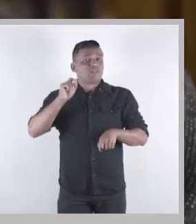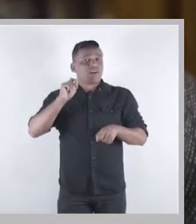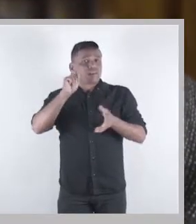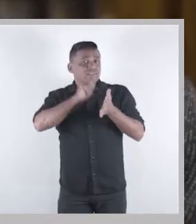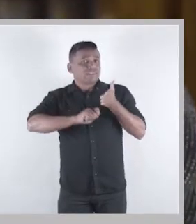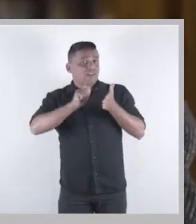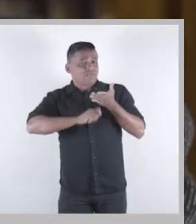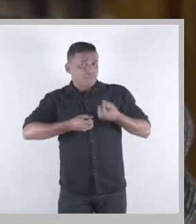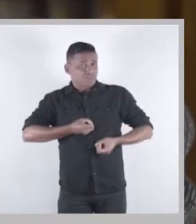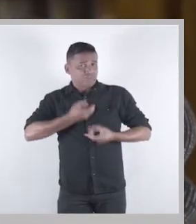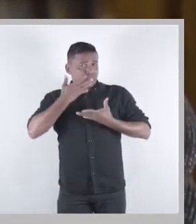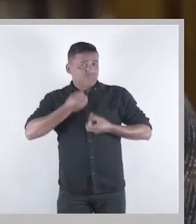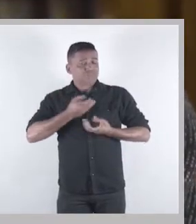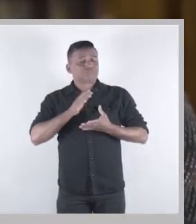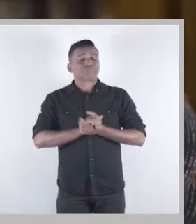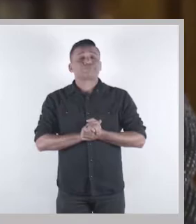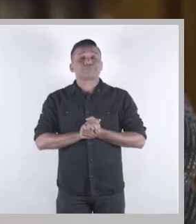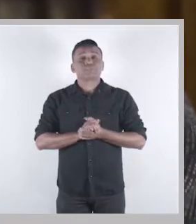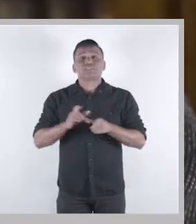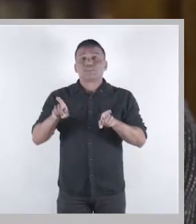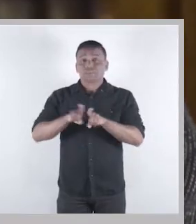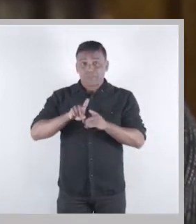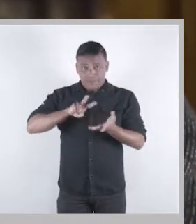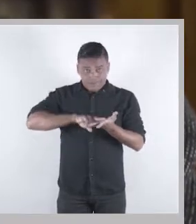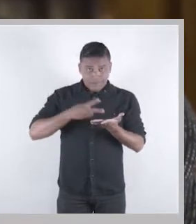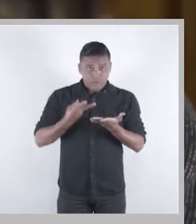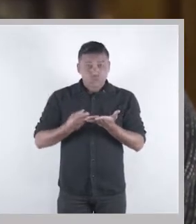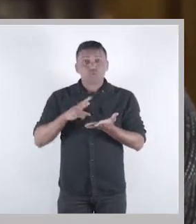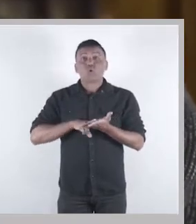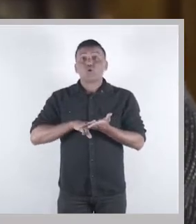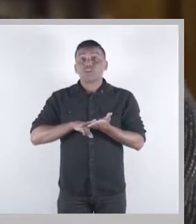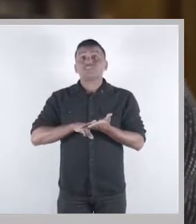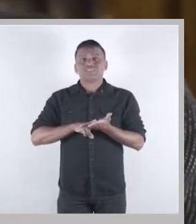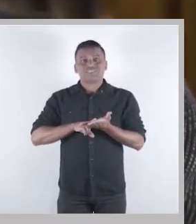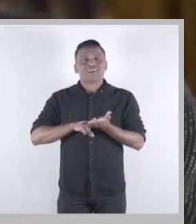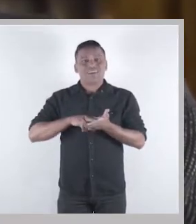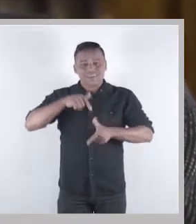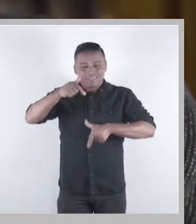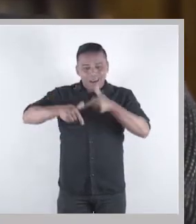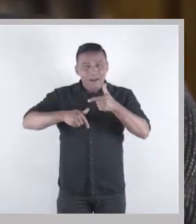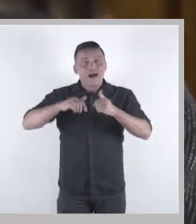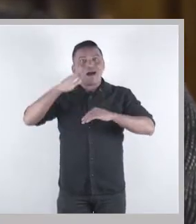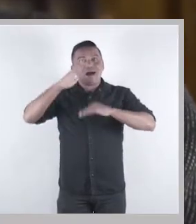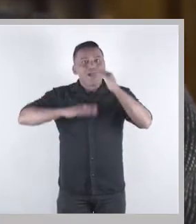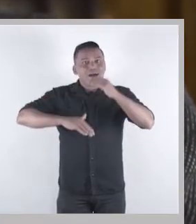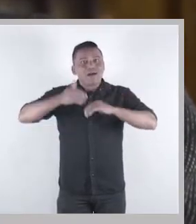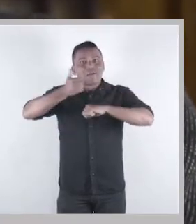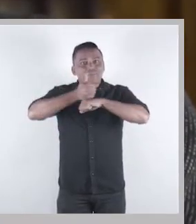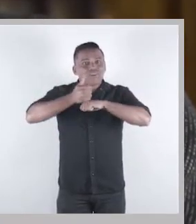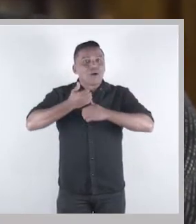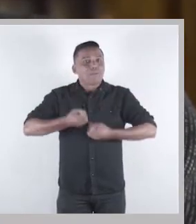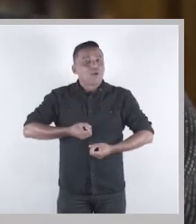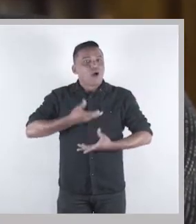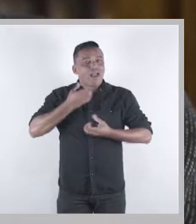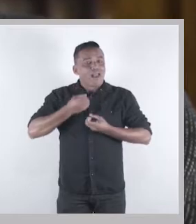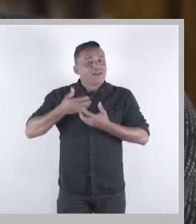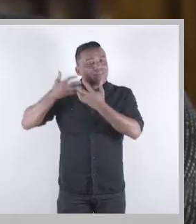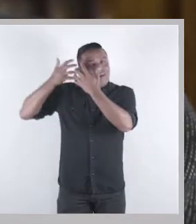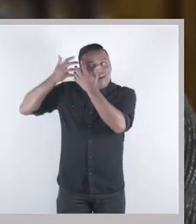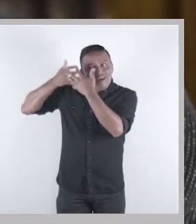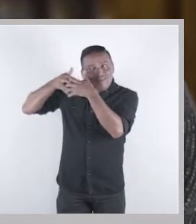também são poetas e que também refletem nem sobre essas esses fazer então assim eu acho que